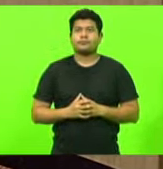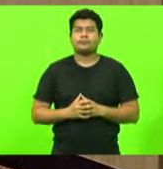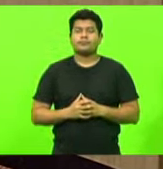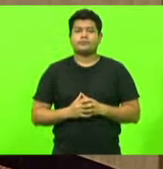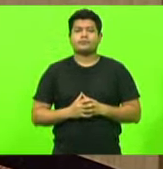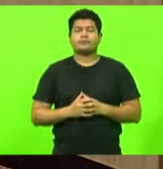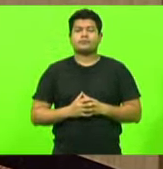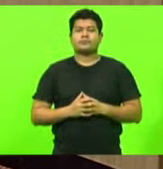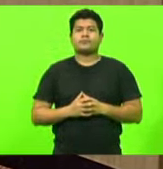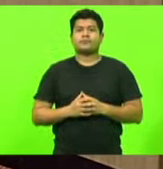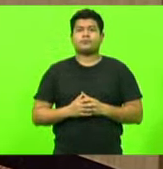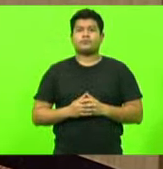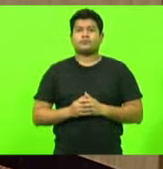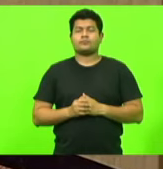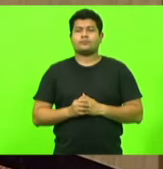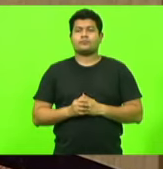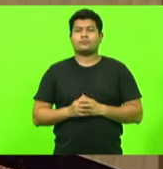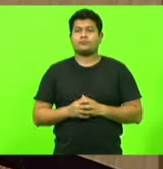Peraí.